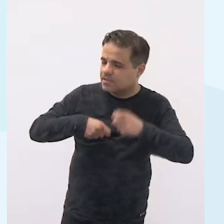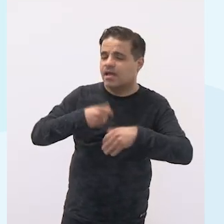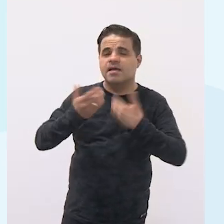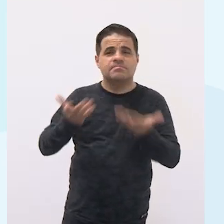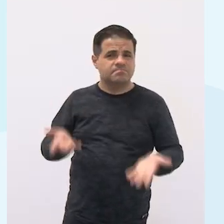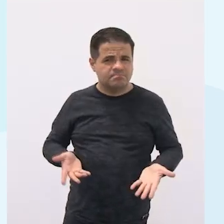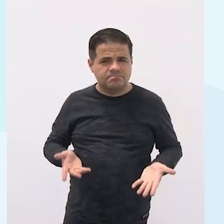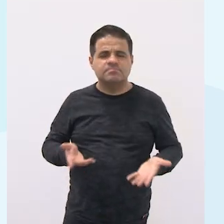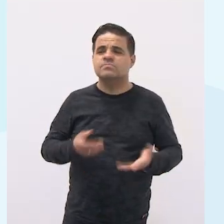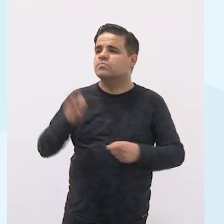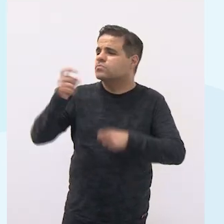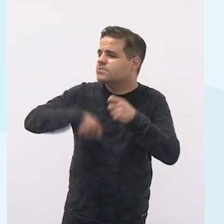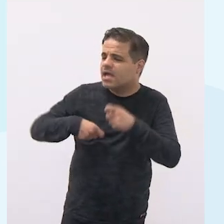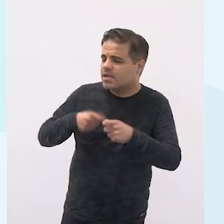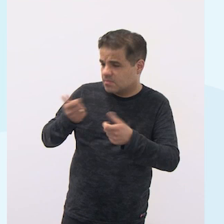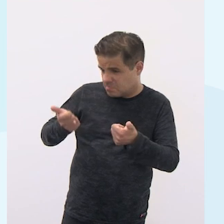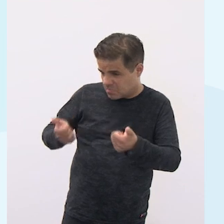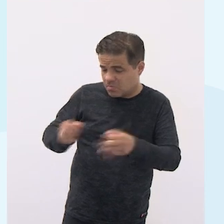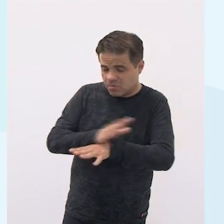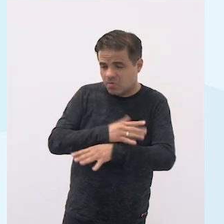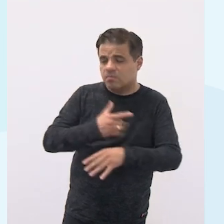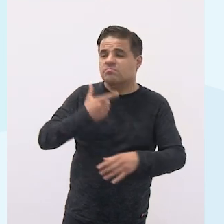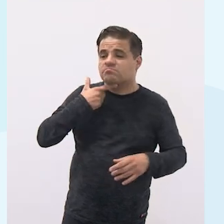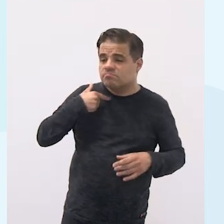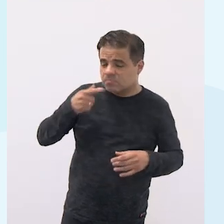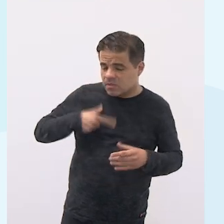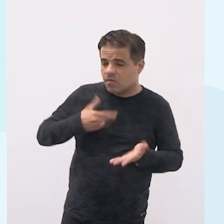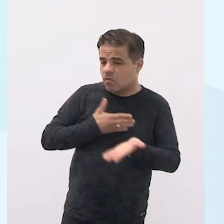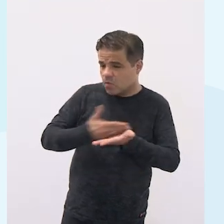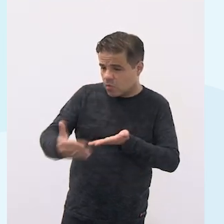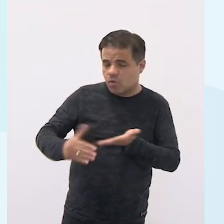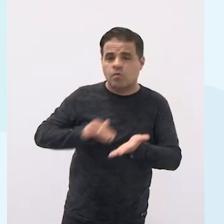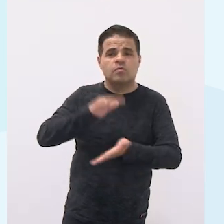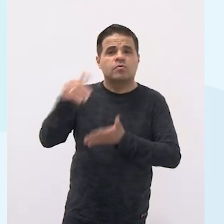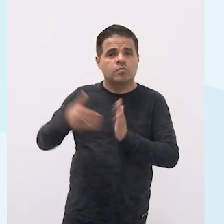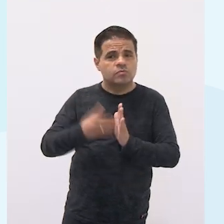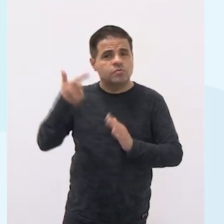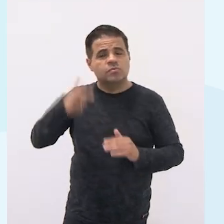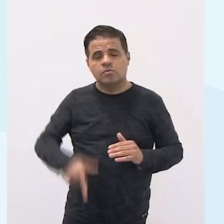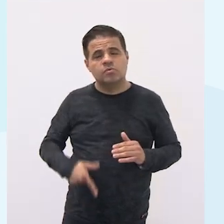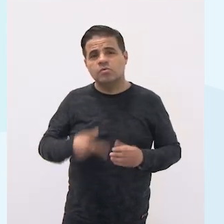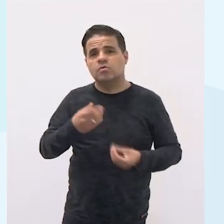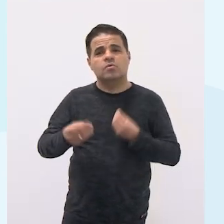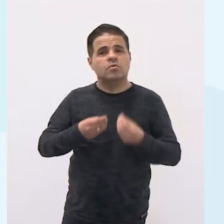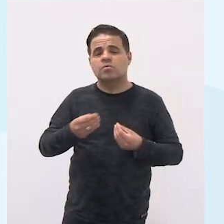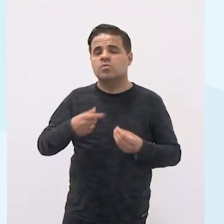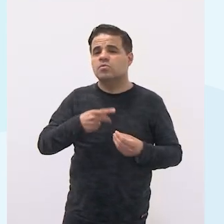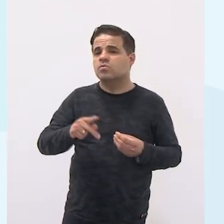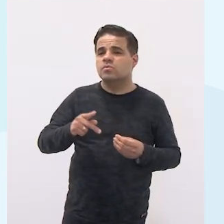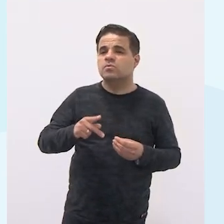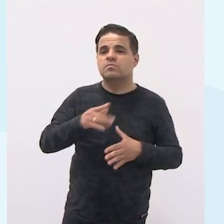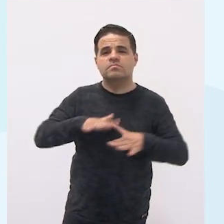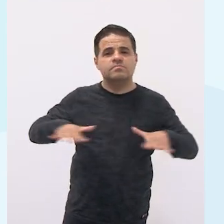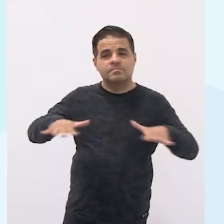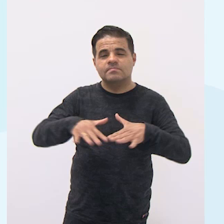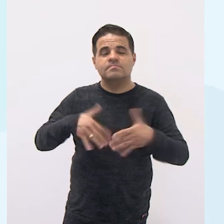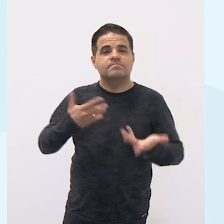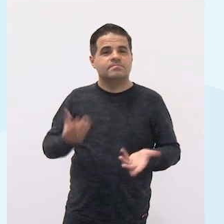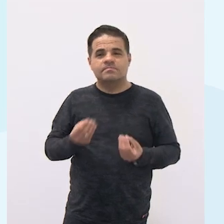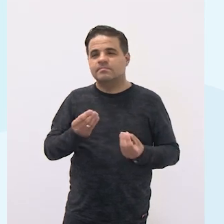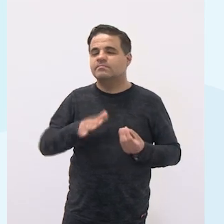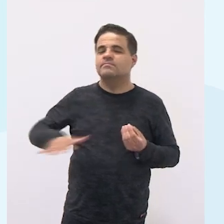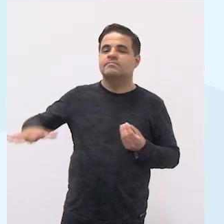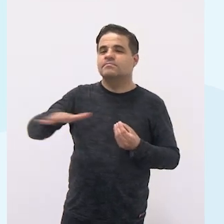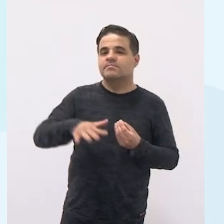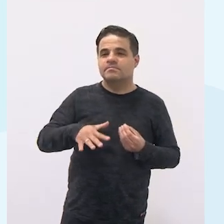interesse do sexo é suficiente para ter vontade de começar tudo de novo, como são as suas preliminares, se você